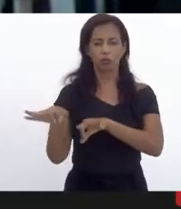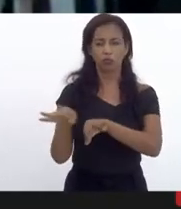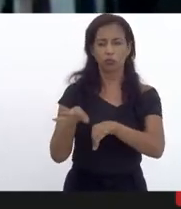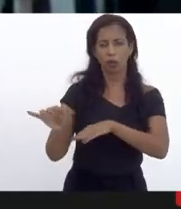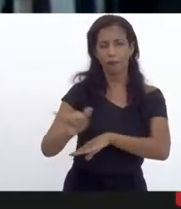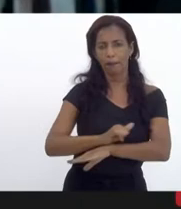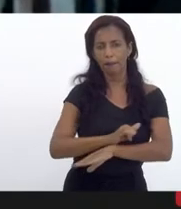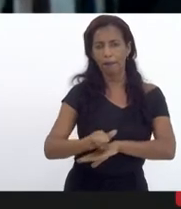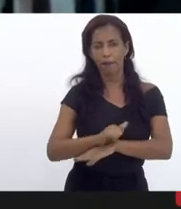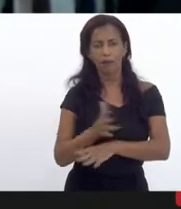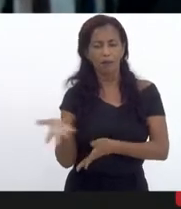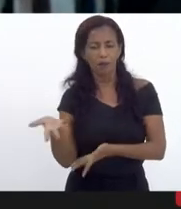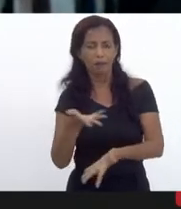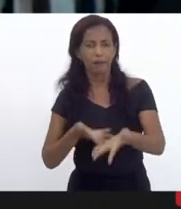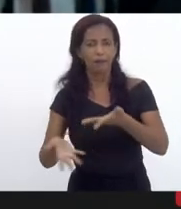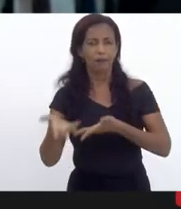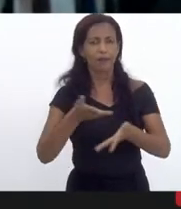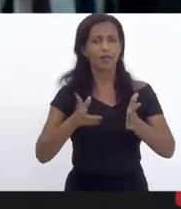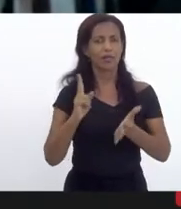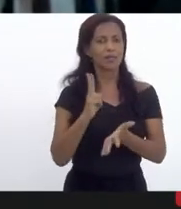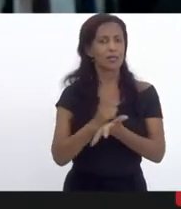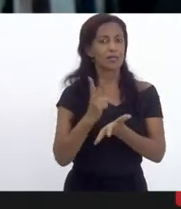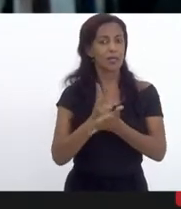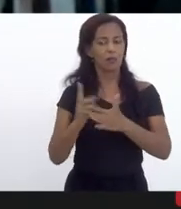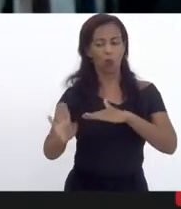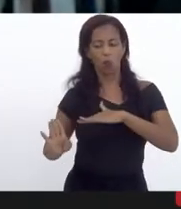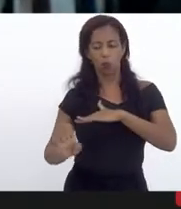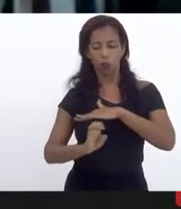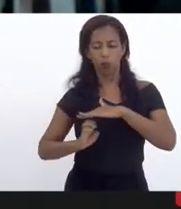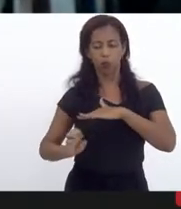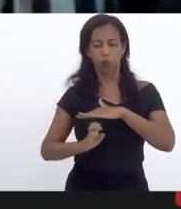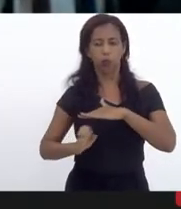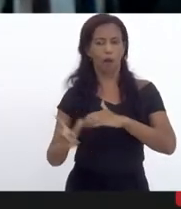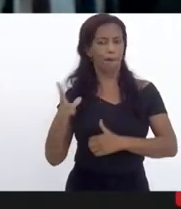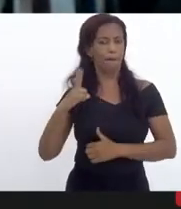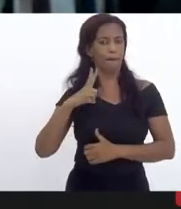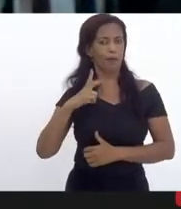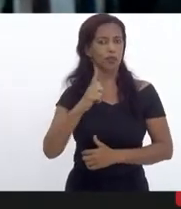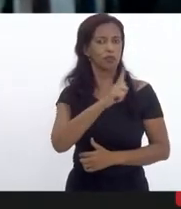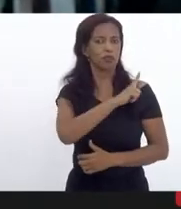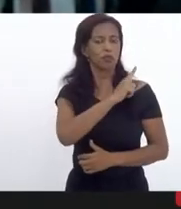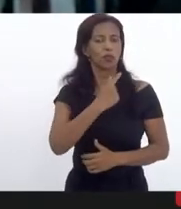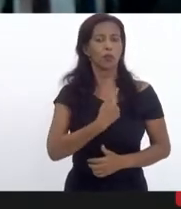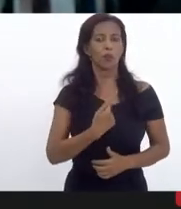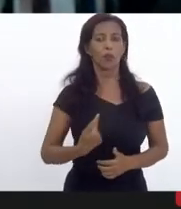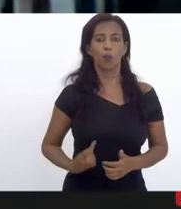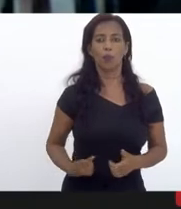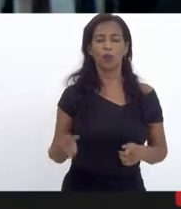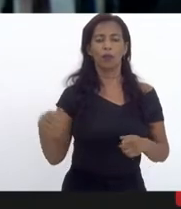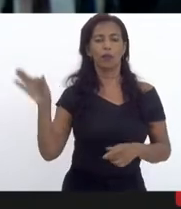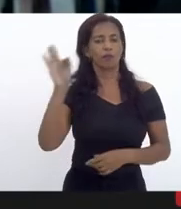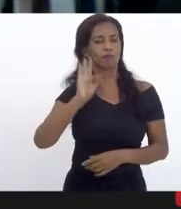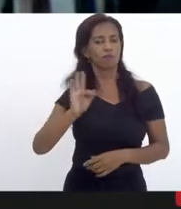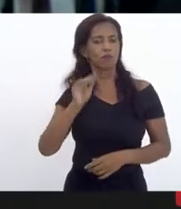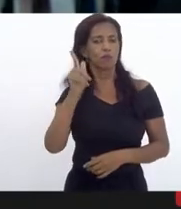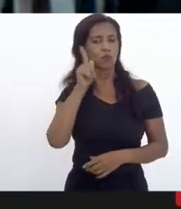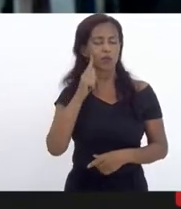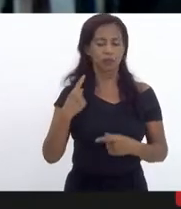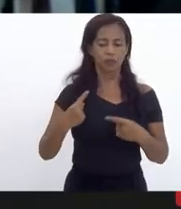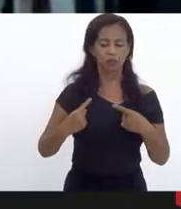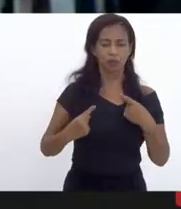planejamento e uma parceria sempre com a iniciativa privada, a gestão pública e a academia, para que se